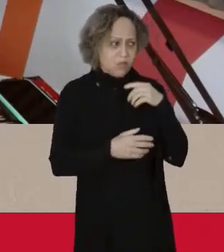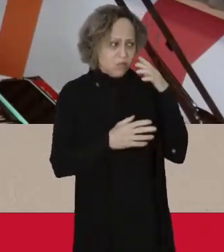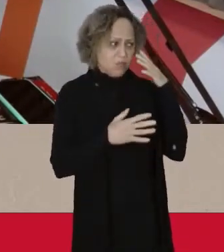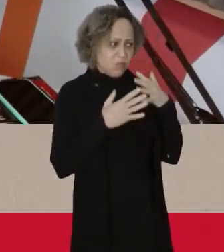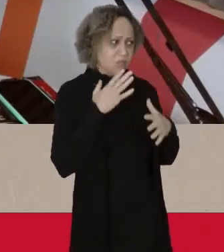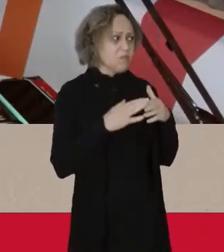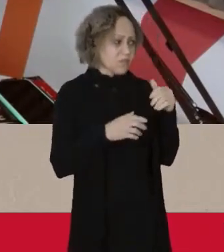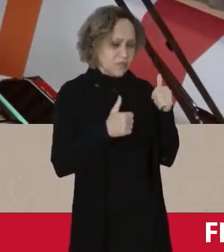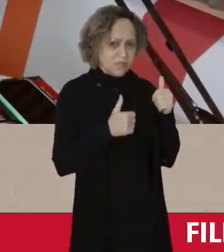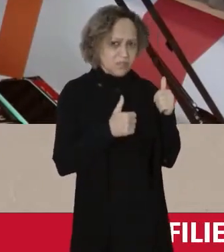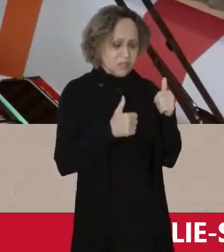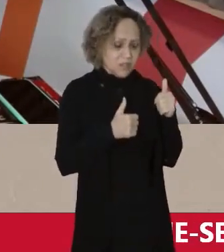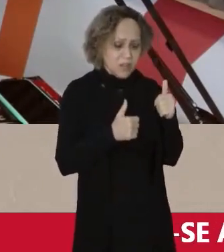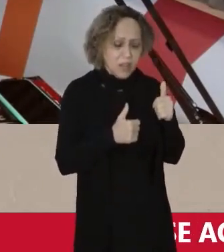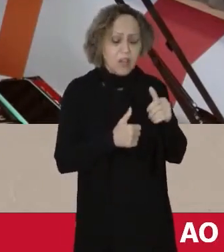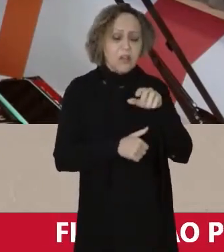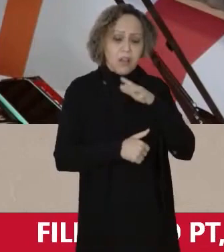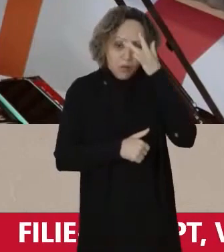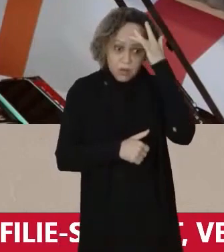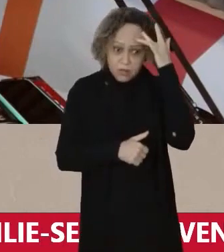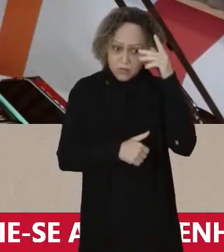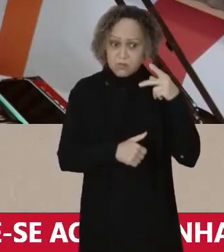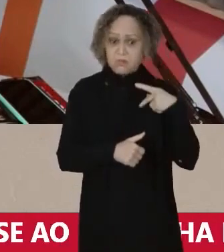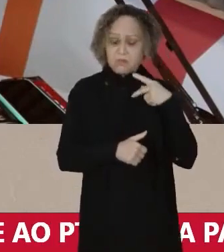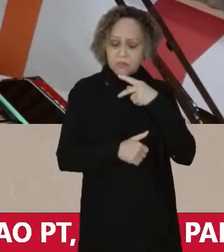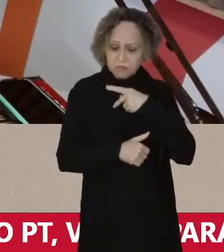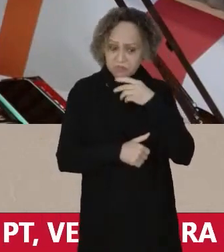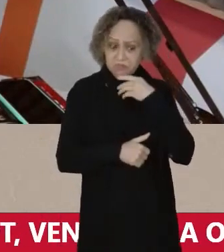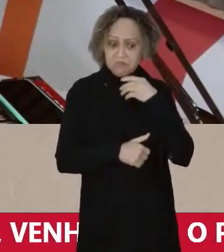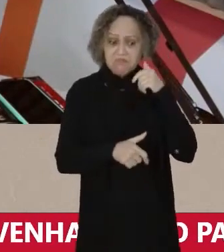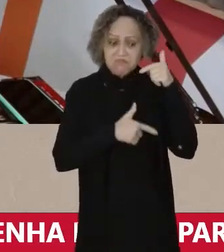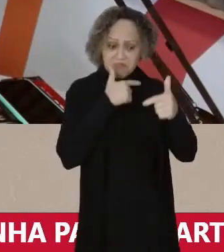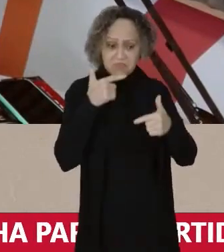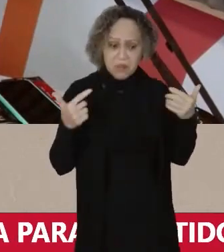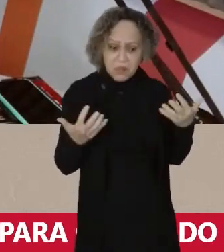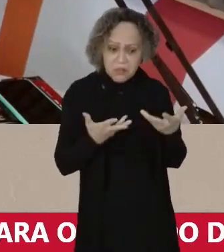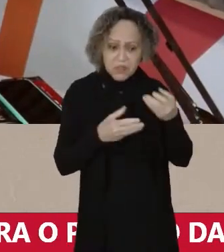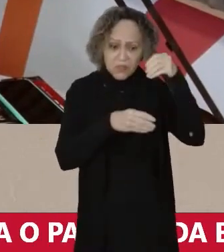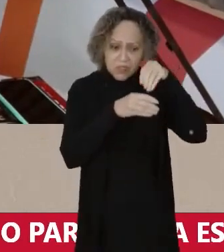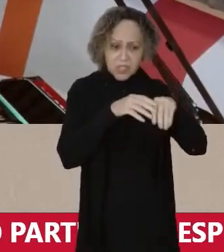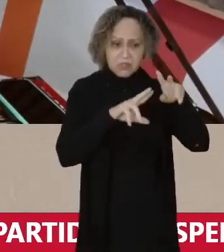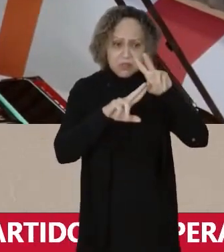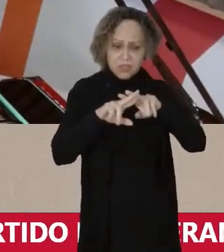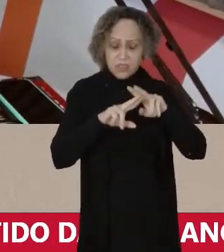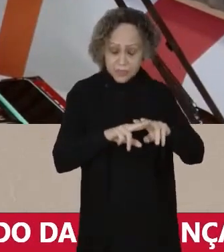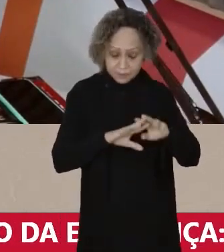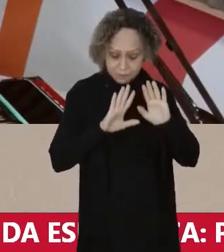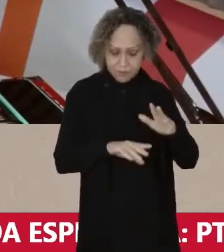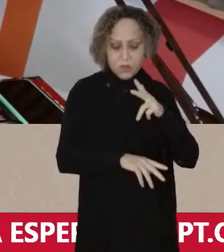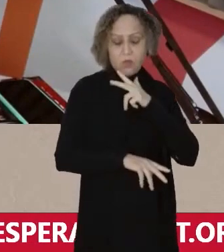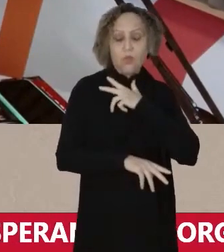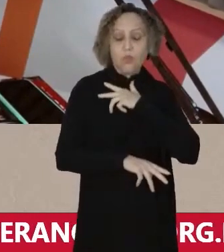vocês têm que ver o trabalho que eles fazem nos presídios, Amanda. E, aliás, o presidente Lula sempre teve no